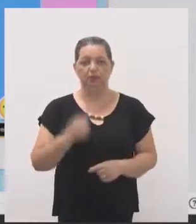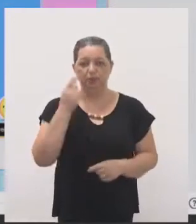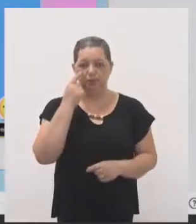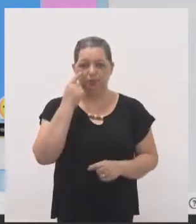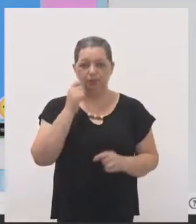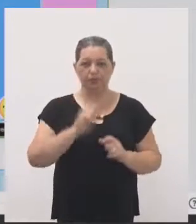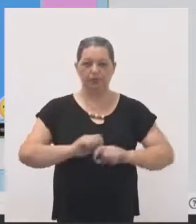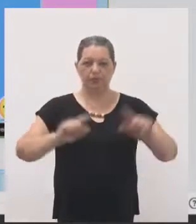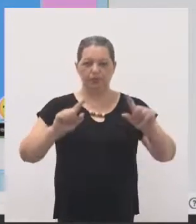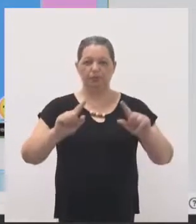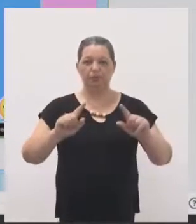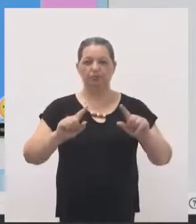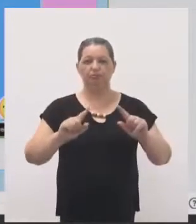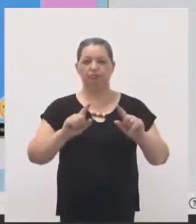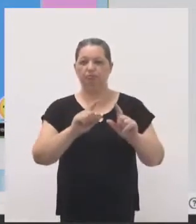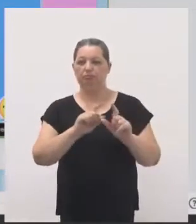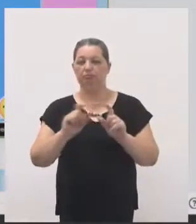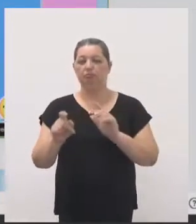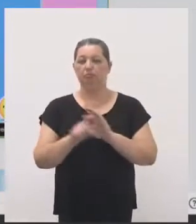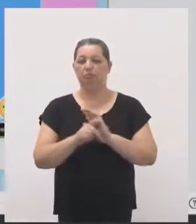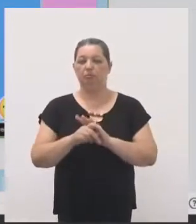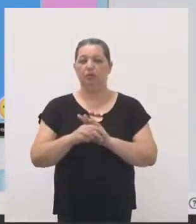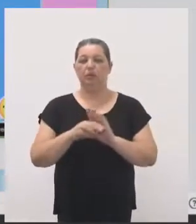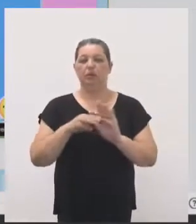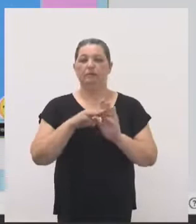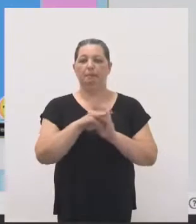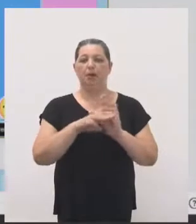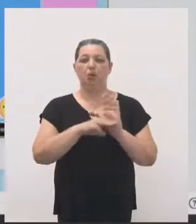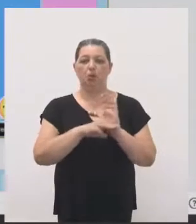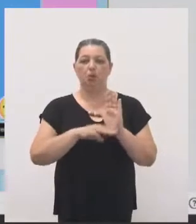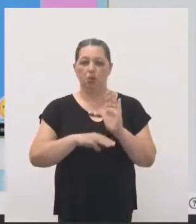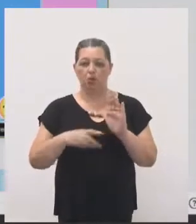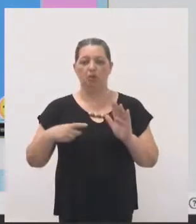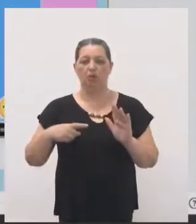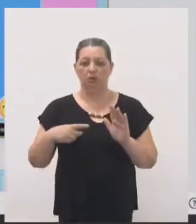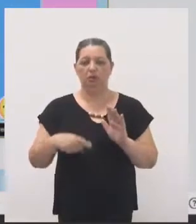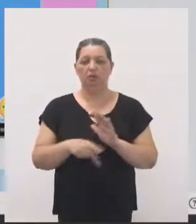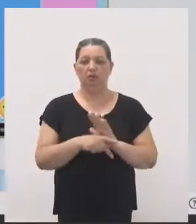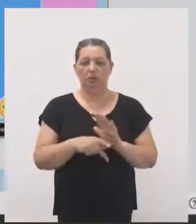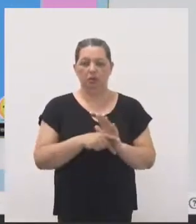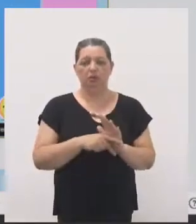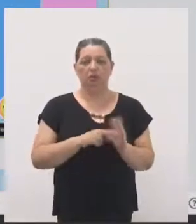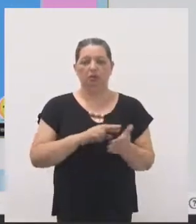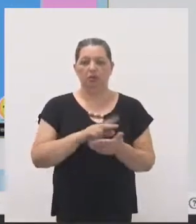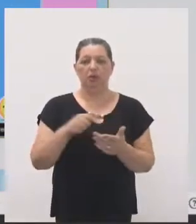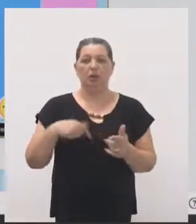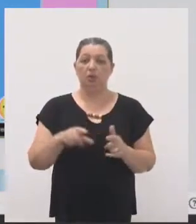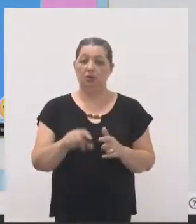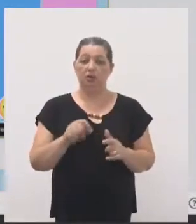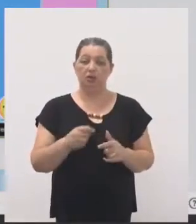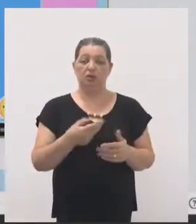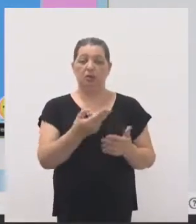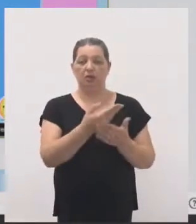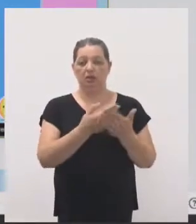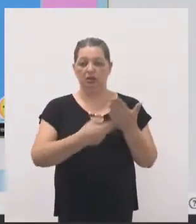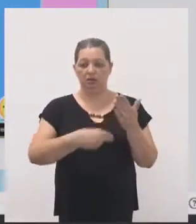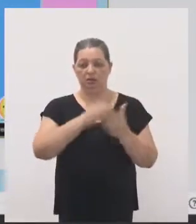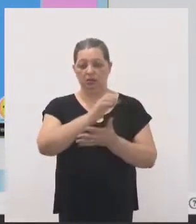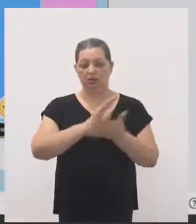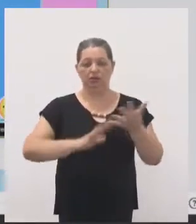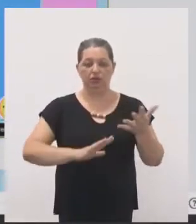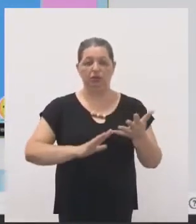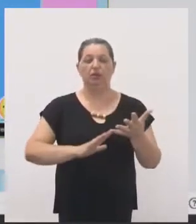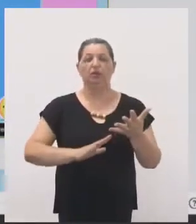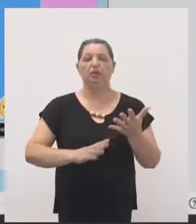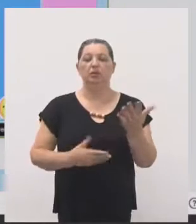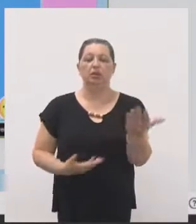menu lateral da esquerda, nós temos os templates. No caso, eu escolhi um template de atividade